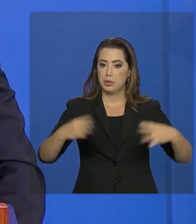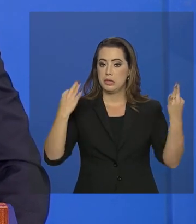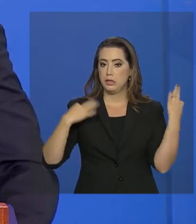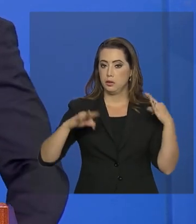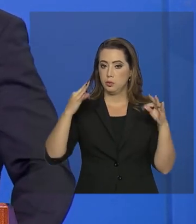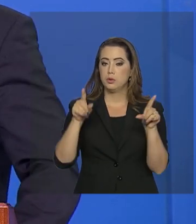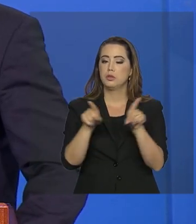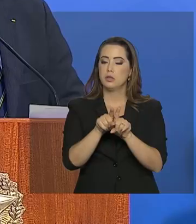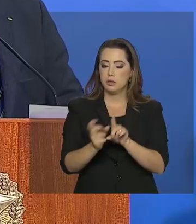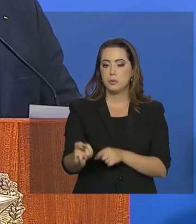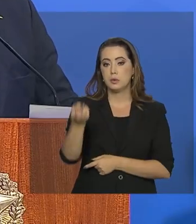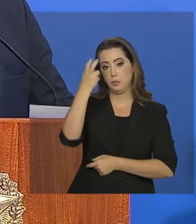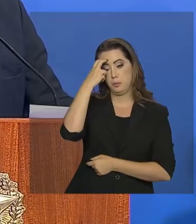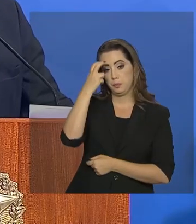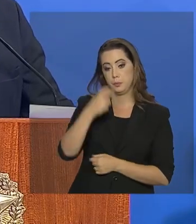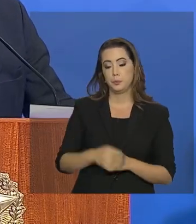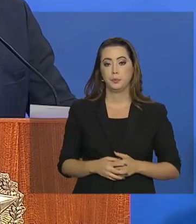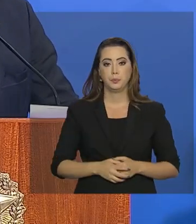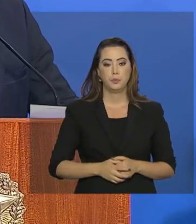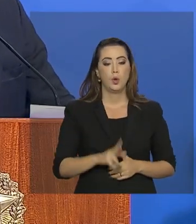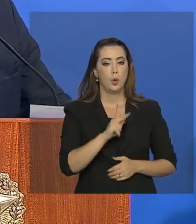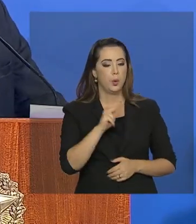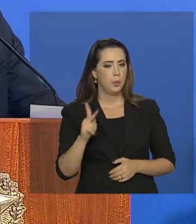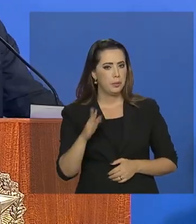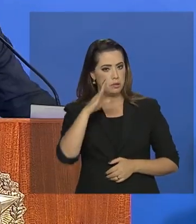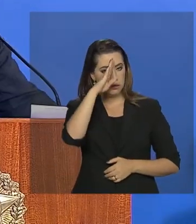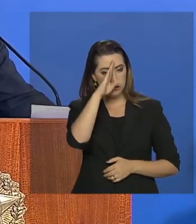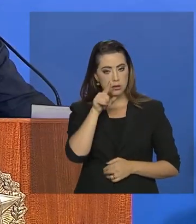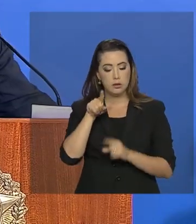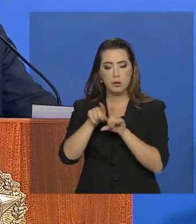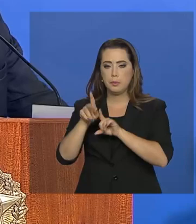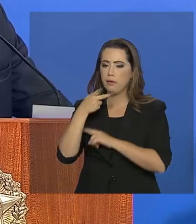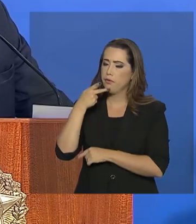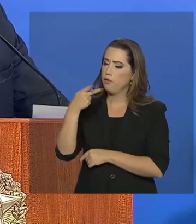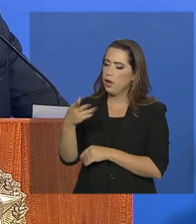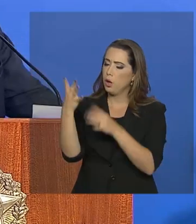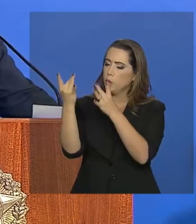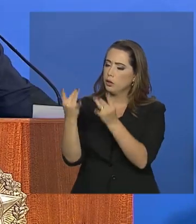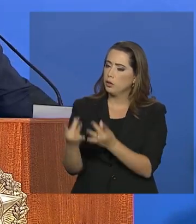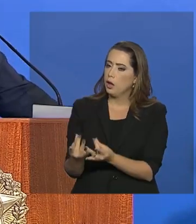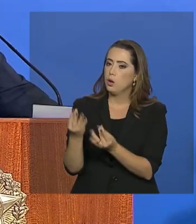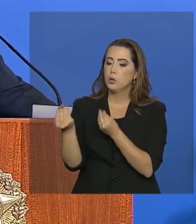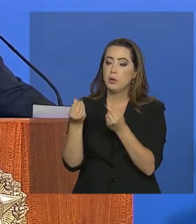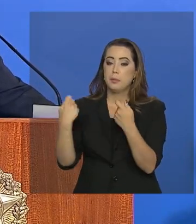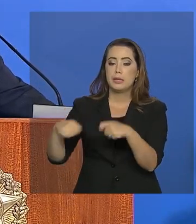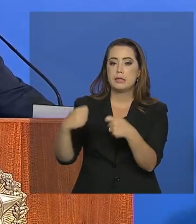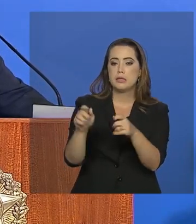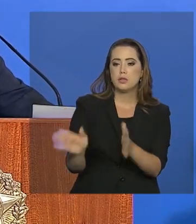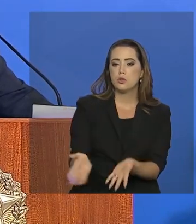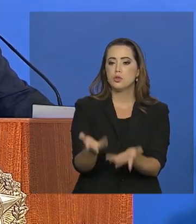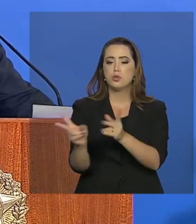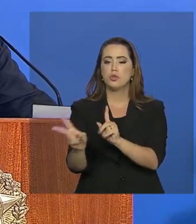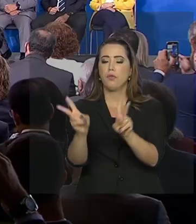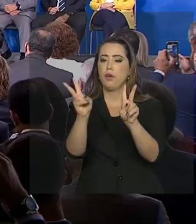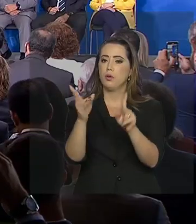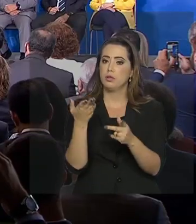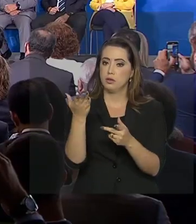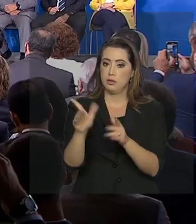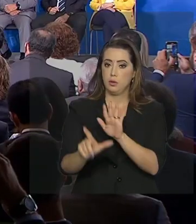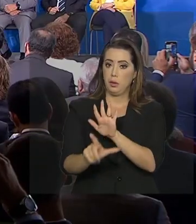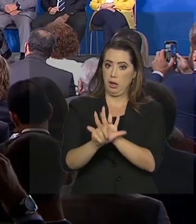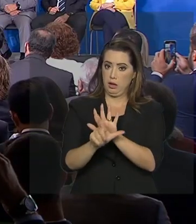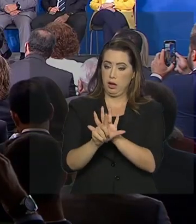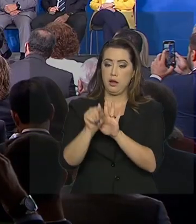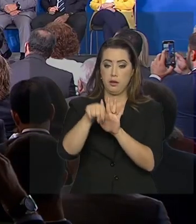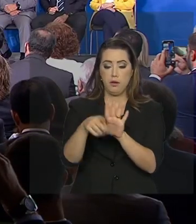mas também da cultura. O presidente Jair Bolsonaro falou sobre a necessidade de valorização da Lei Rouanet e